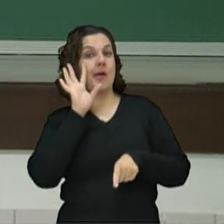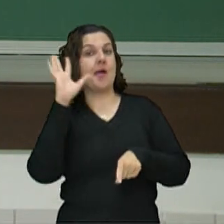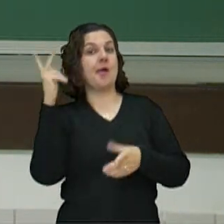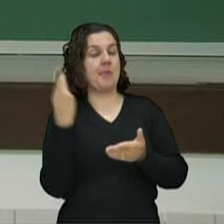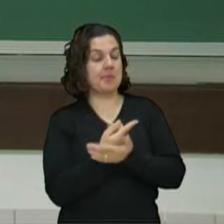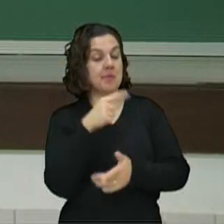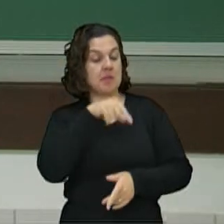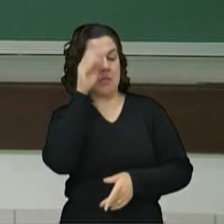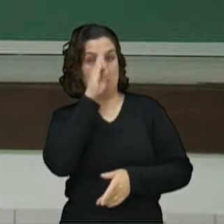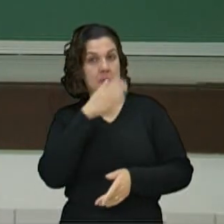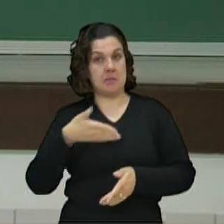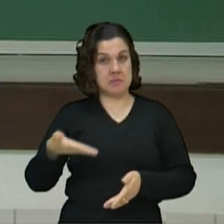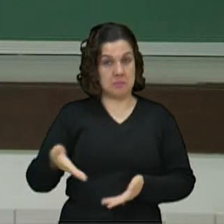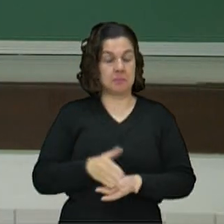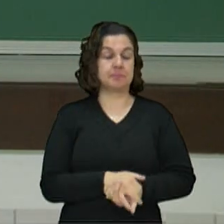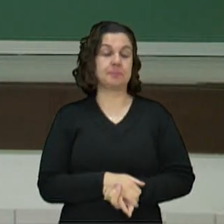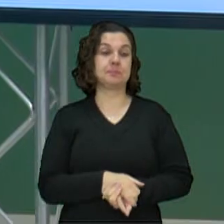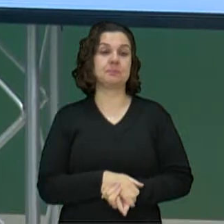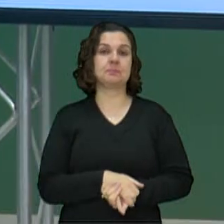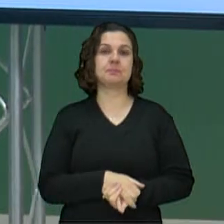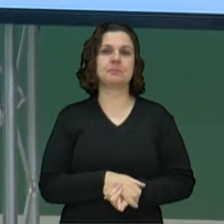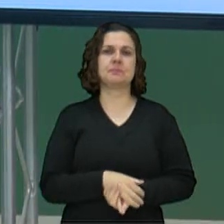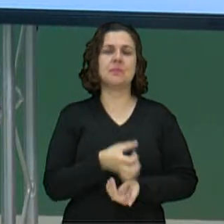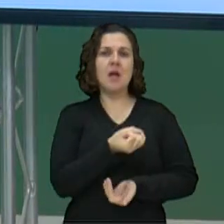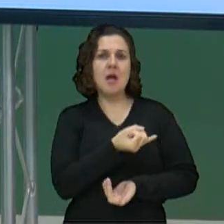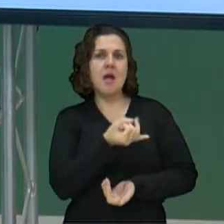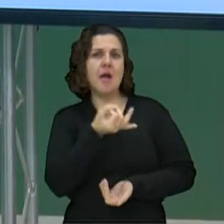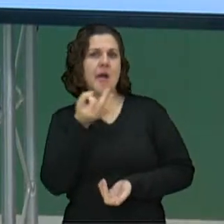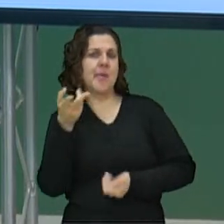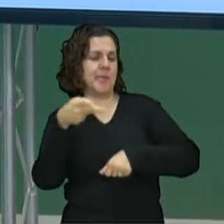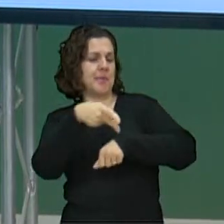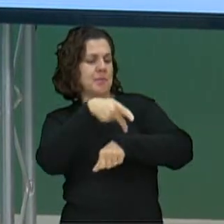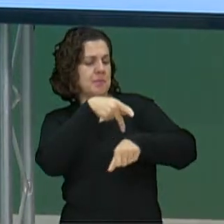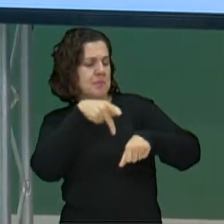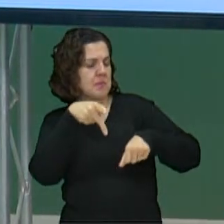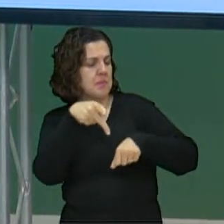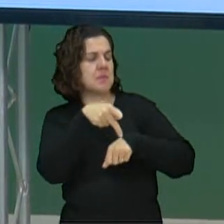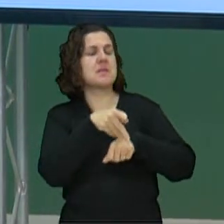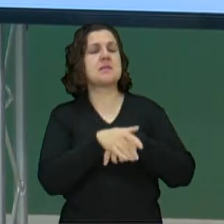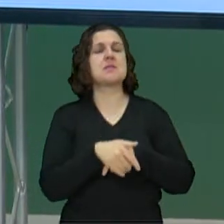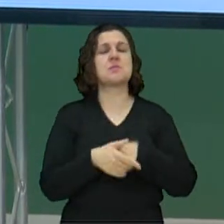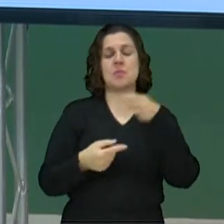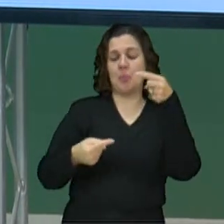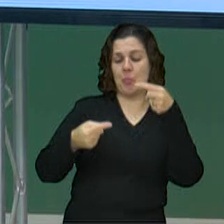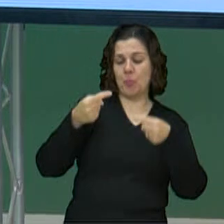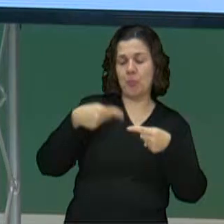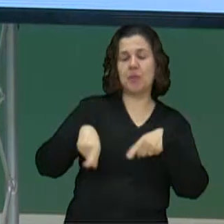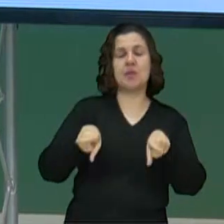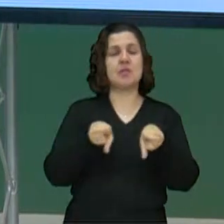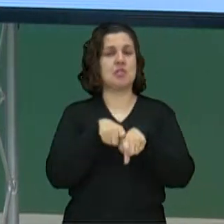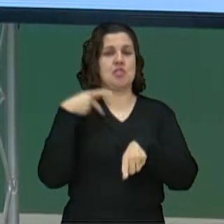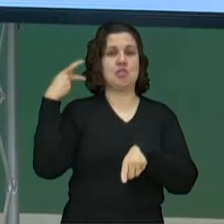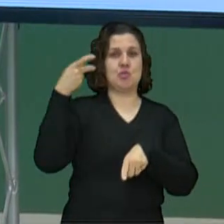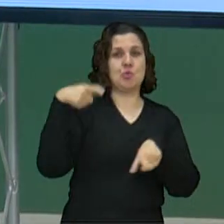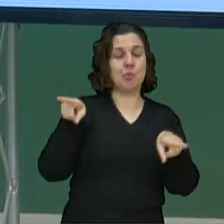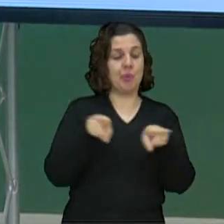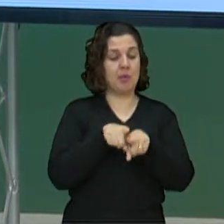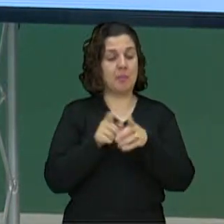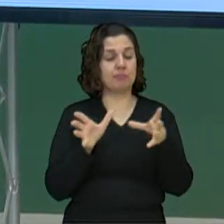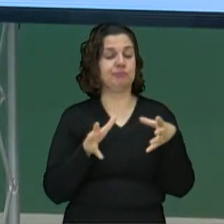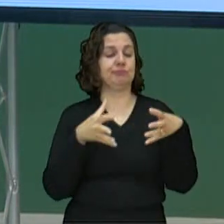nosso país? Em alguns países, então, políticos e partidos